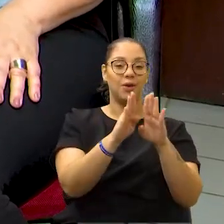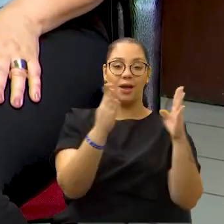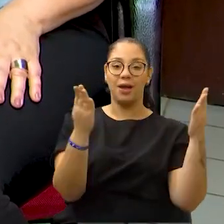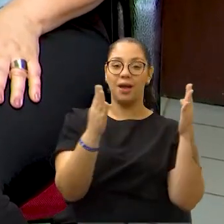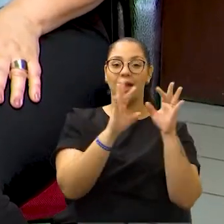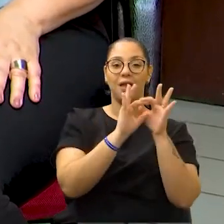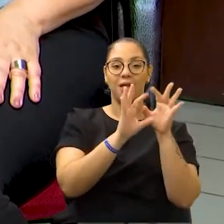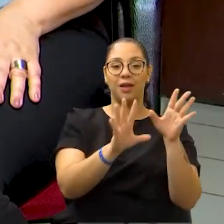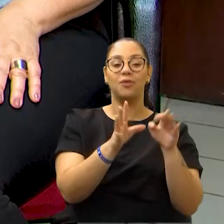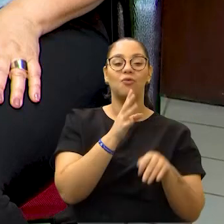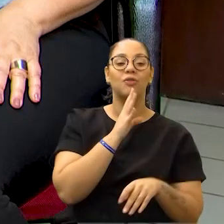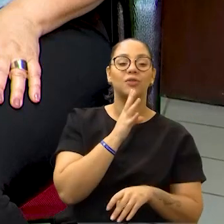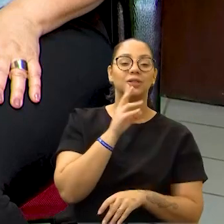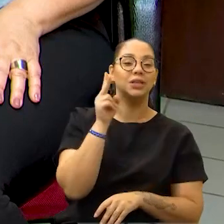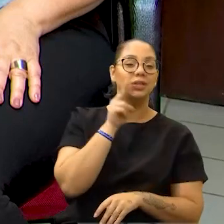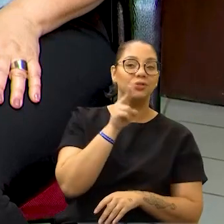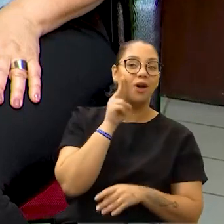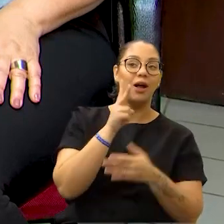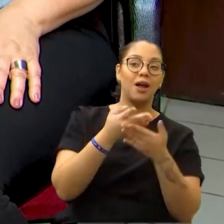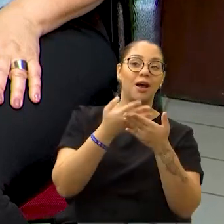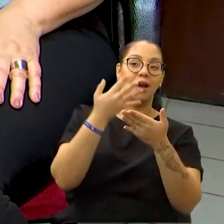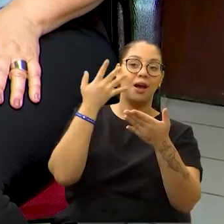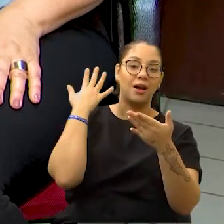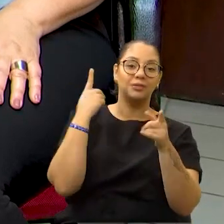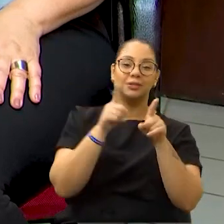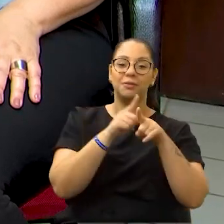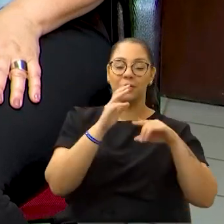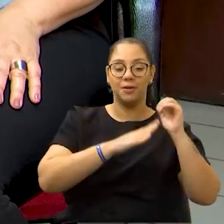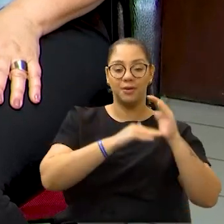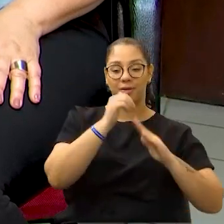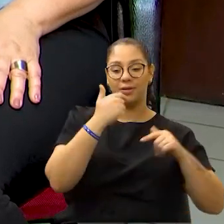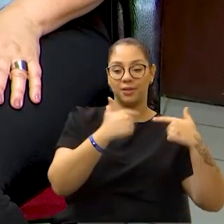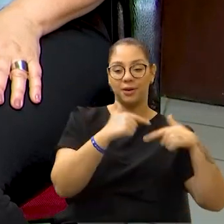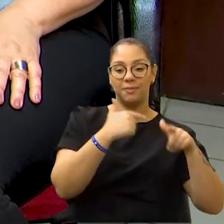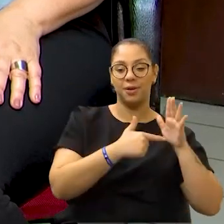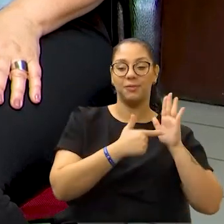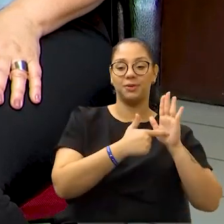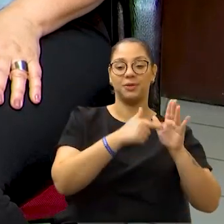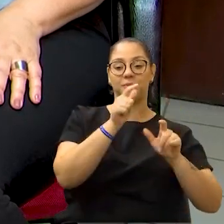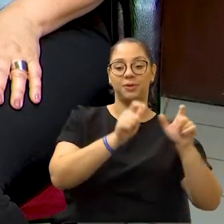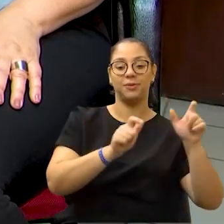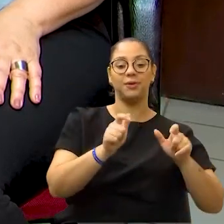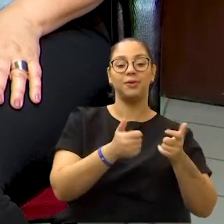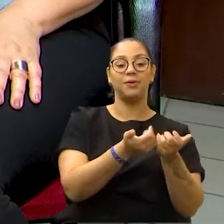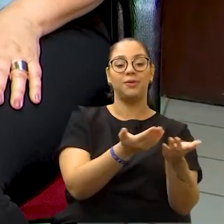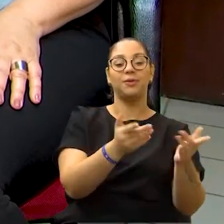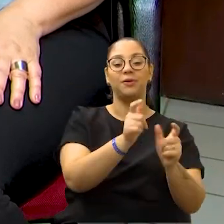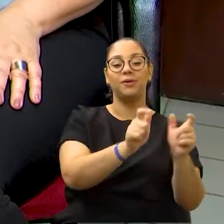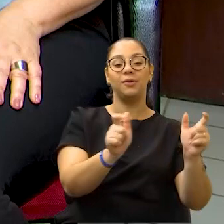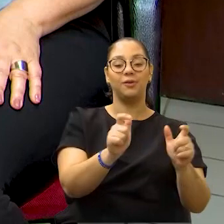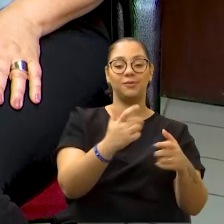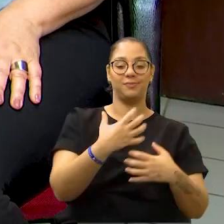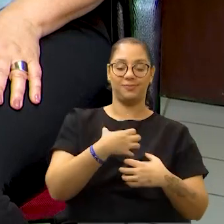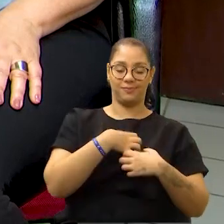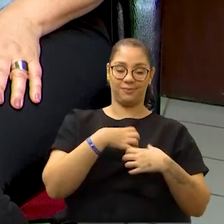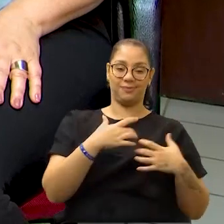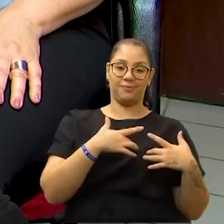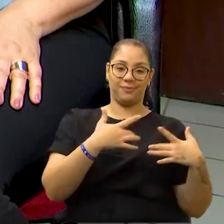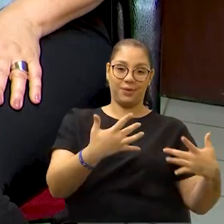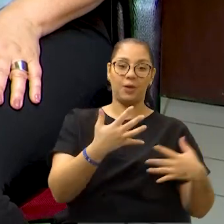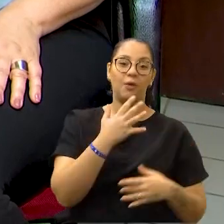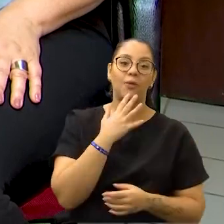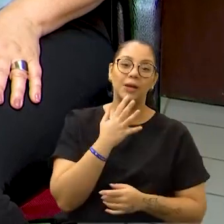portas para conhecer a história de vocês, para mostrar o trabalho feito aqui, para as pessoas do outro lado se